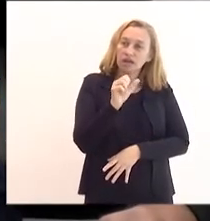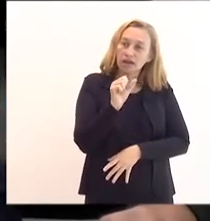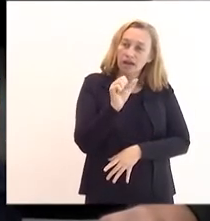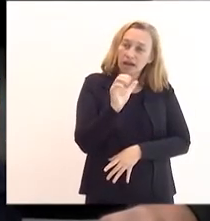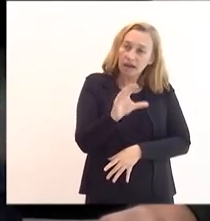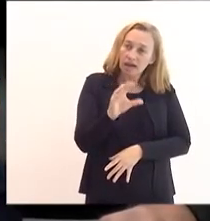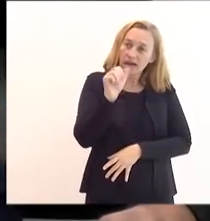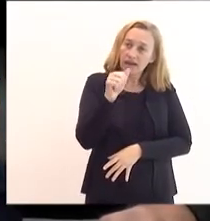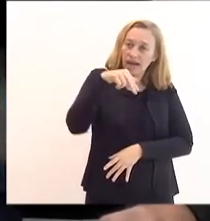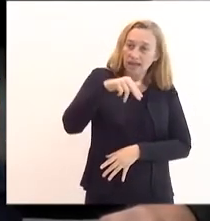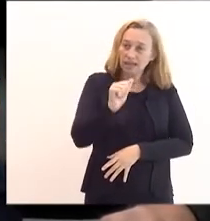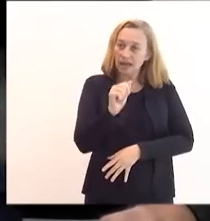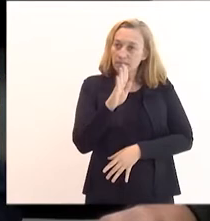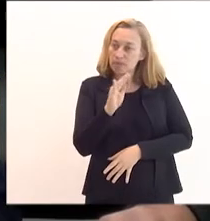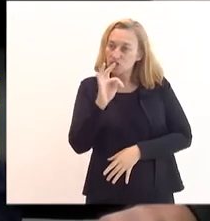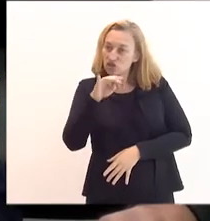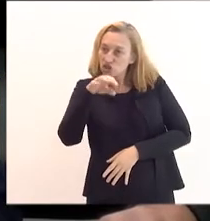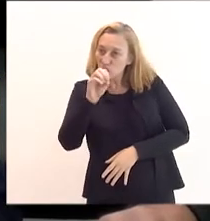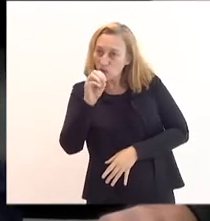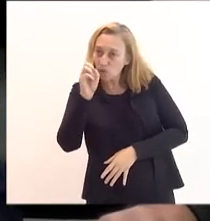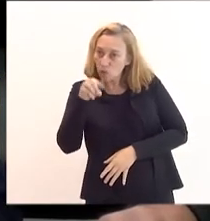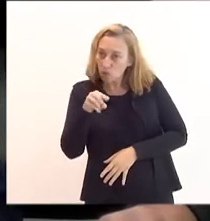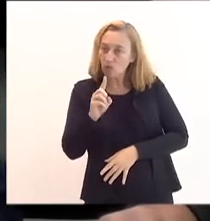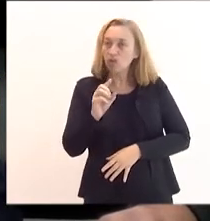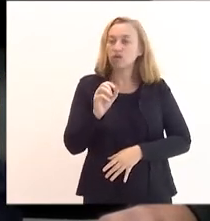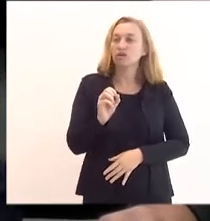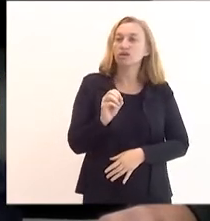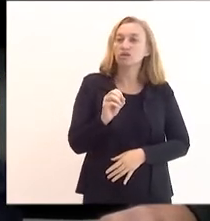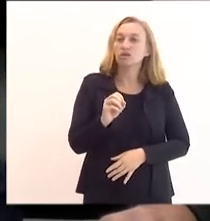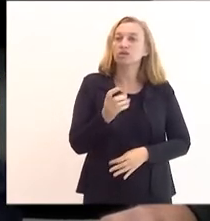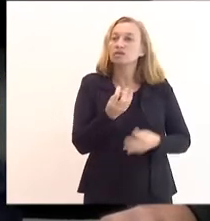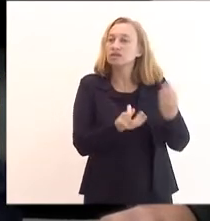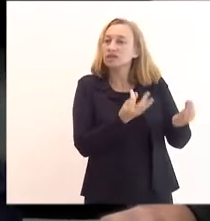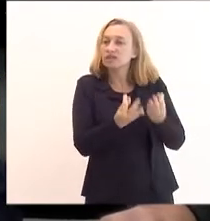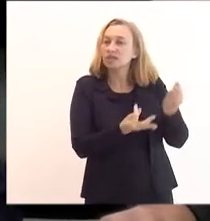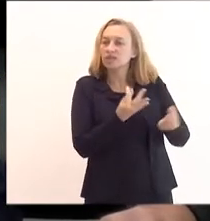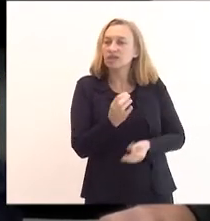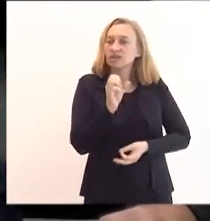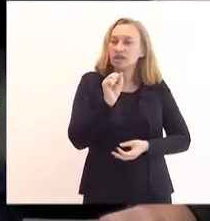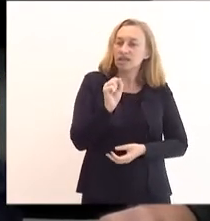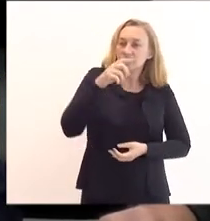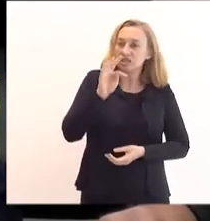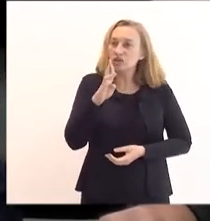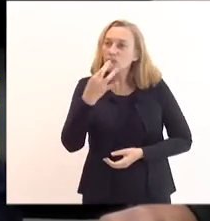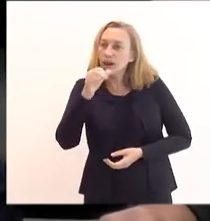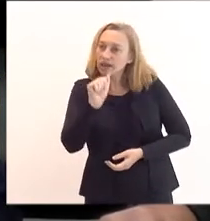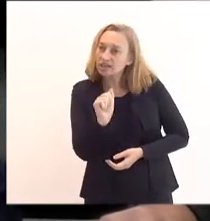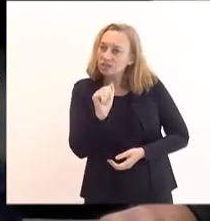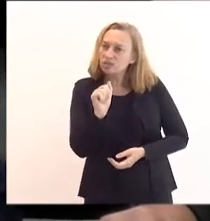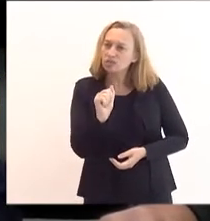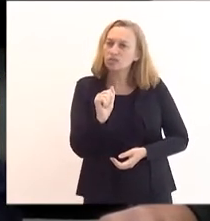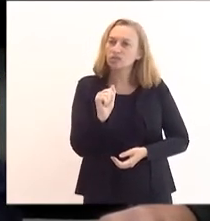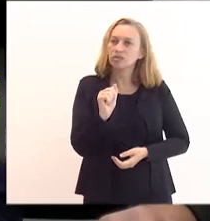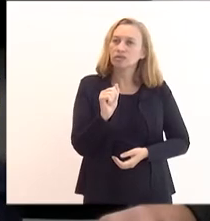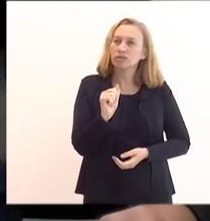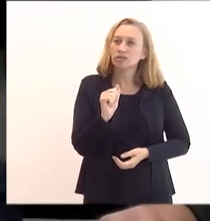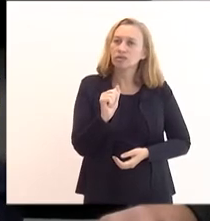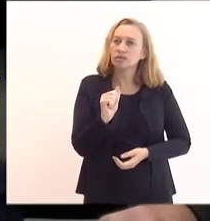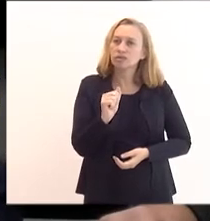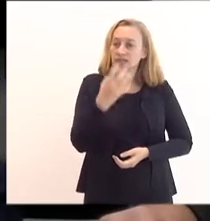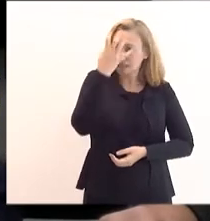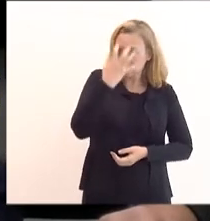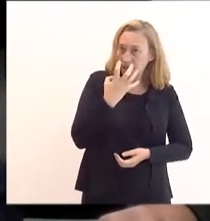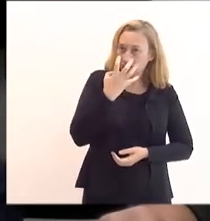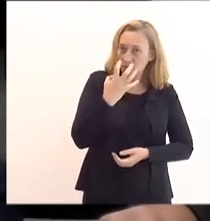tetra-hidrocanabidiol, THC, mais o canabidiol no tratamento sintomático da espasticidade moderada a grave, que